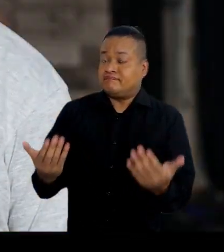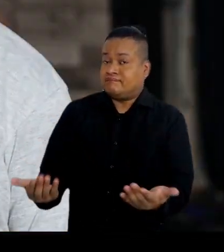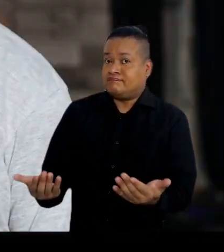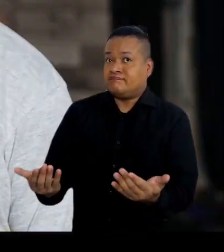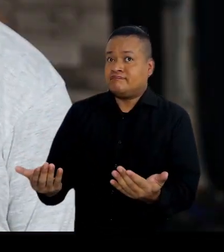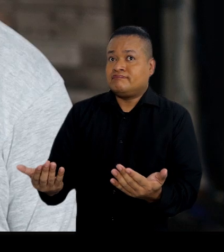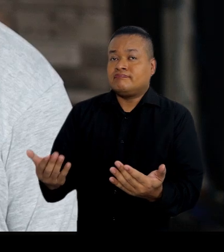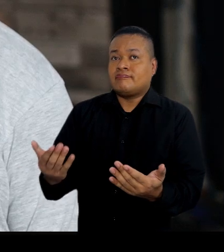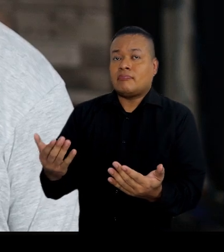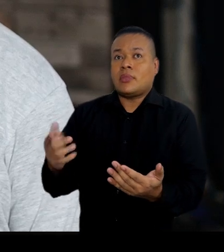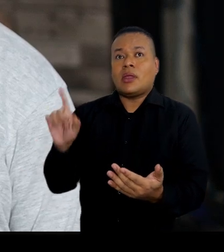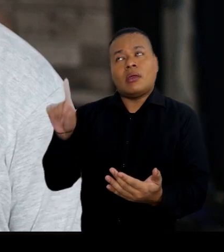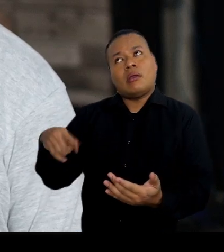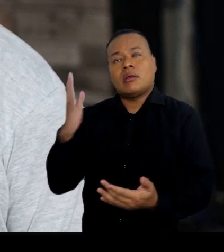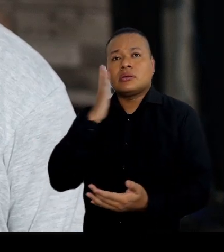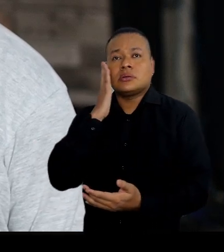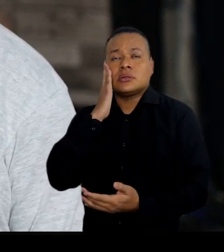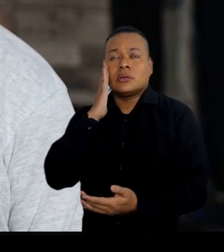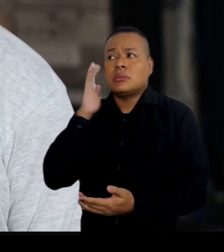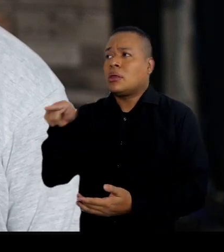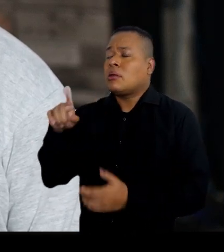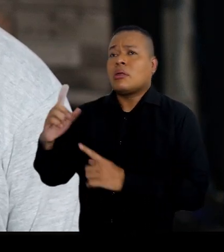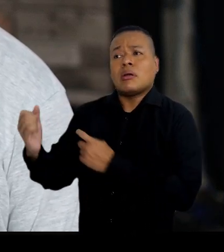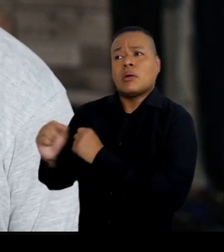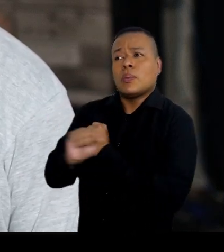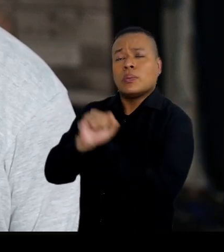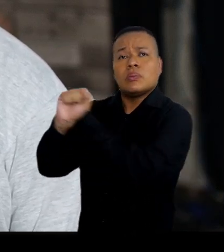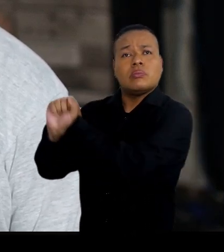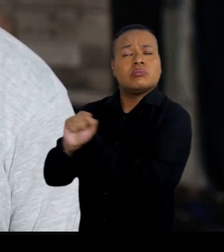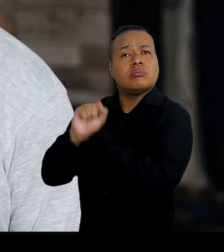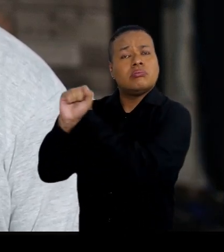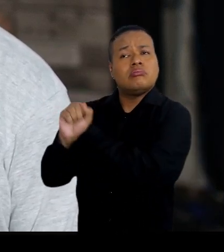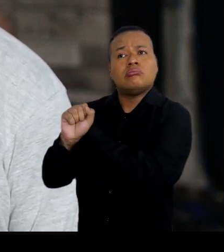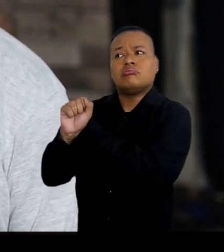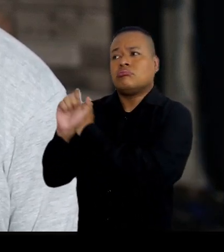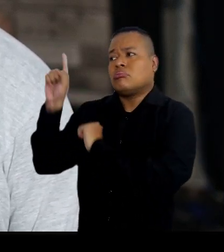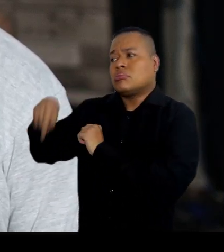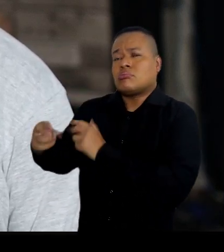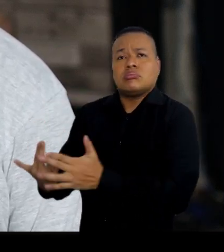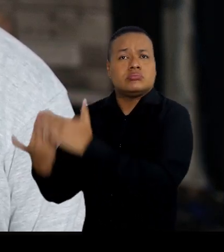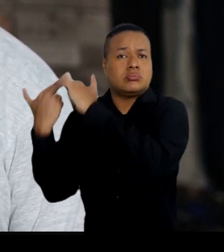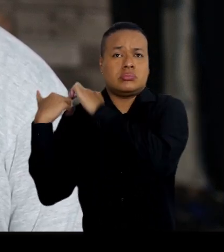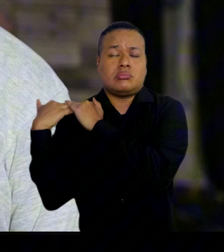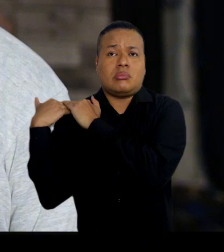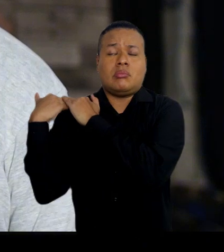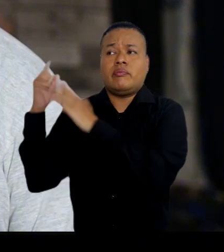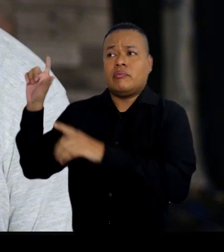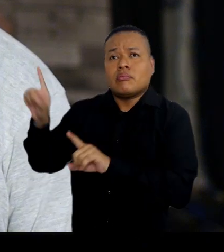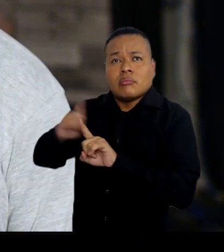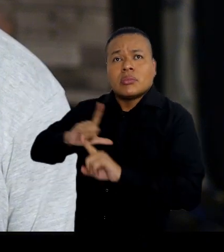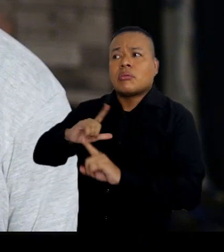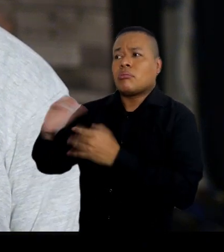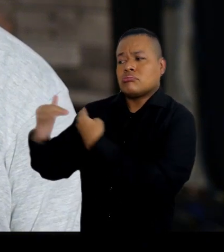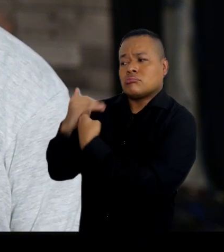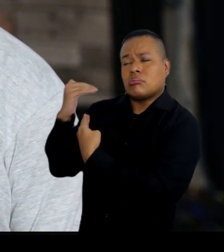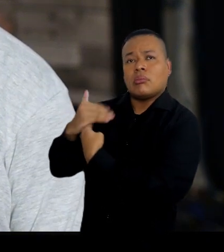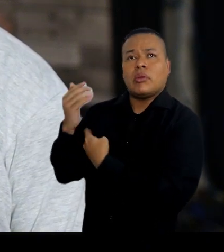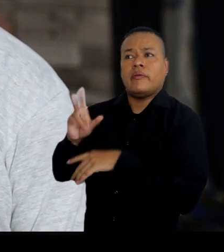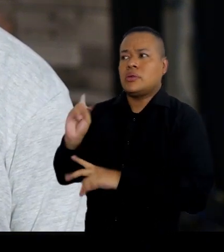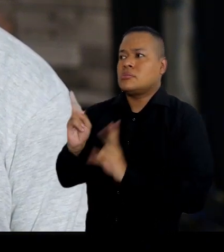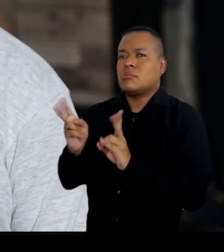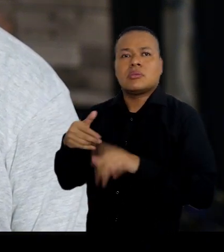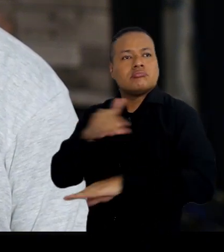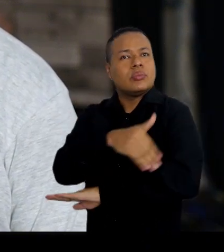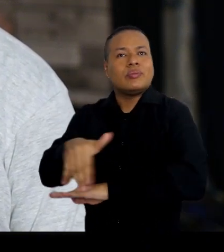Então, de pai só como protetor, né? O protetor, o provedor, o instrutor. A gente